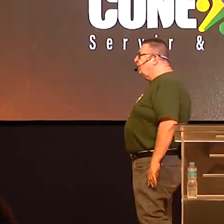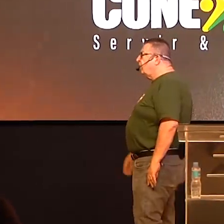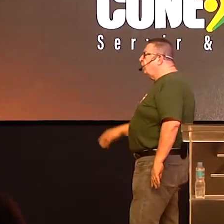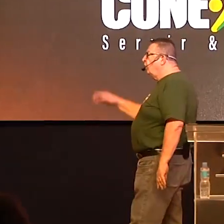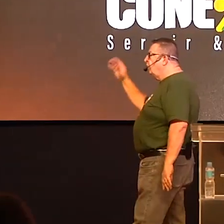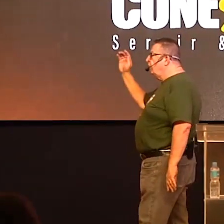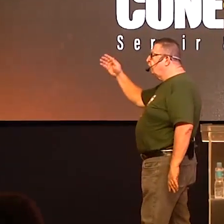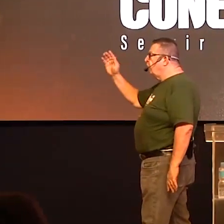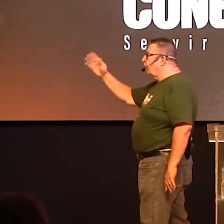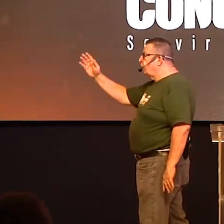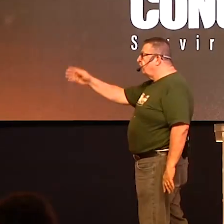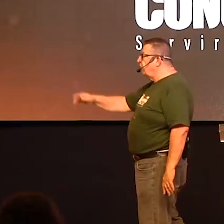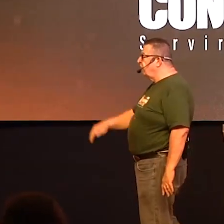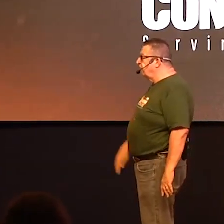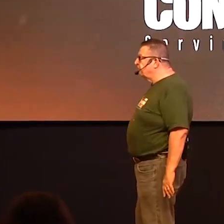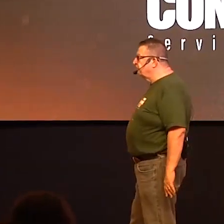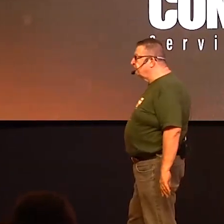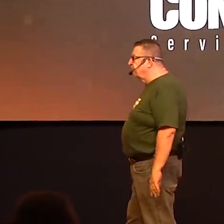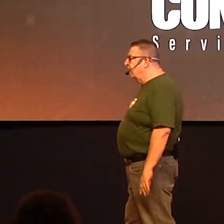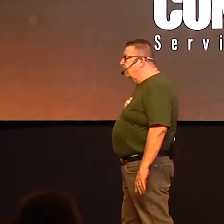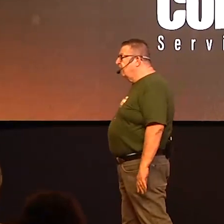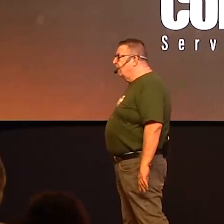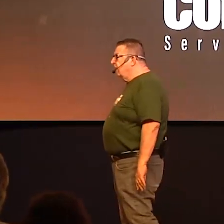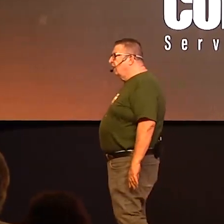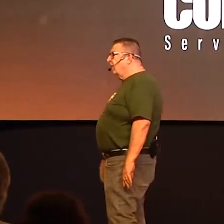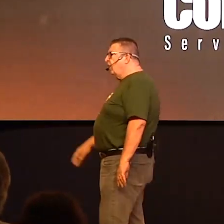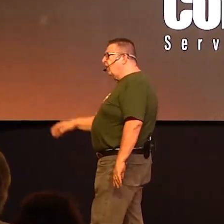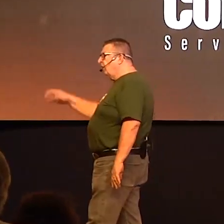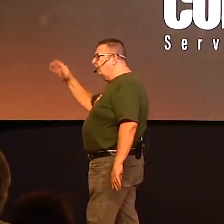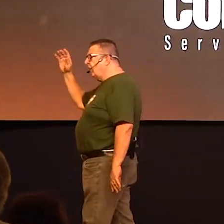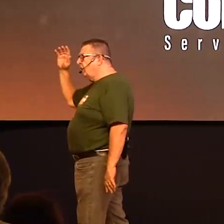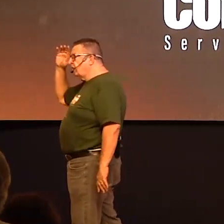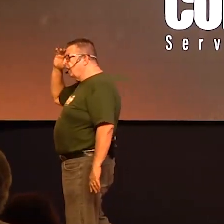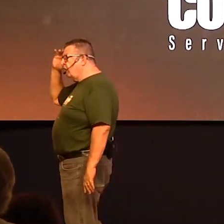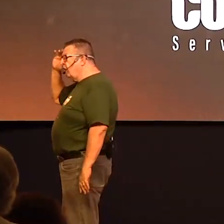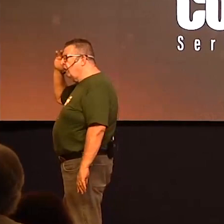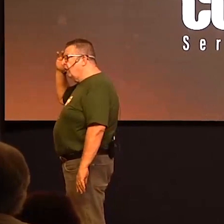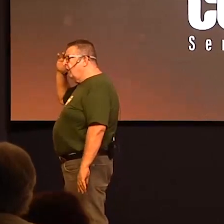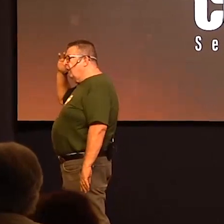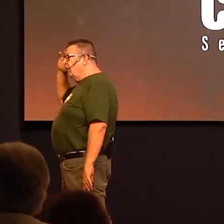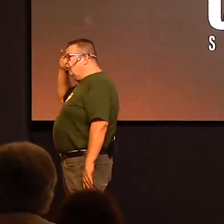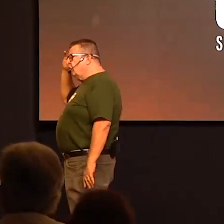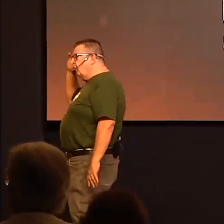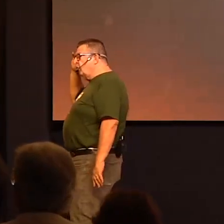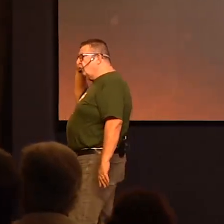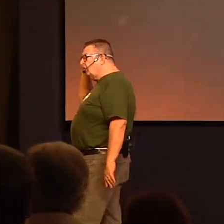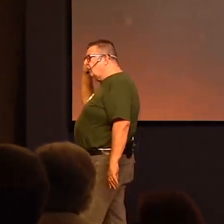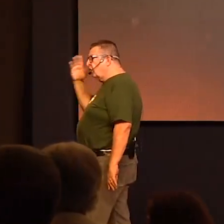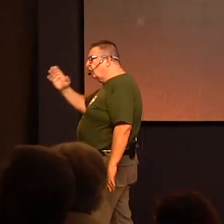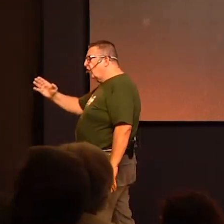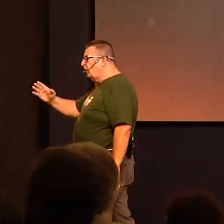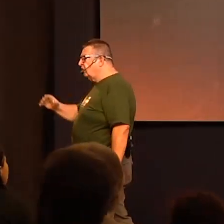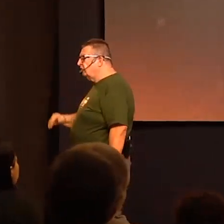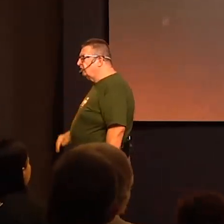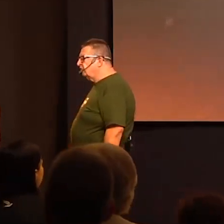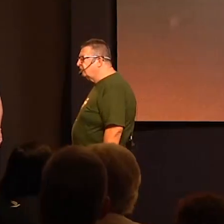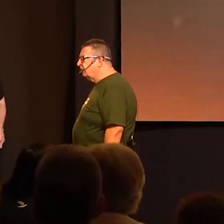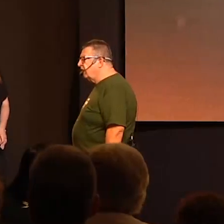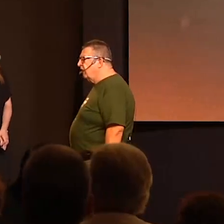valer a pena escrever um livro sobre a sua vida. Vai valer a pena escrever sobre a sua